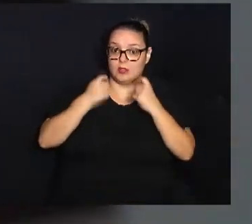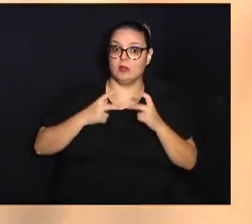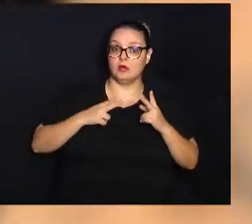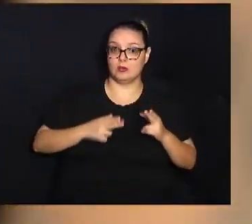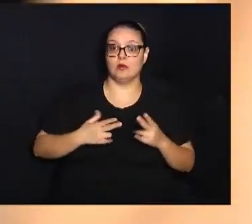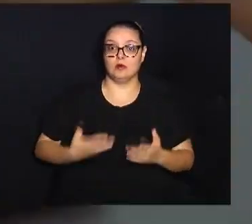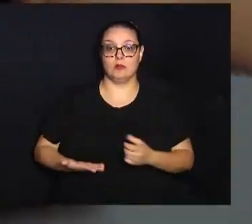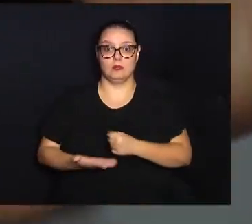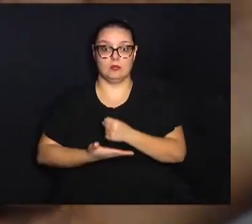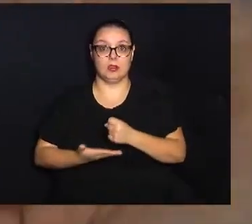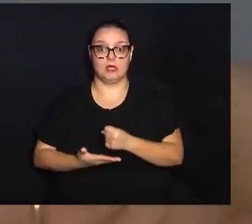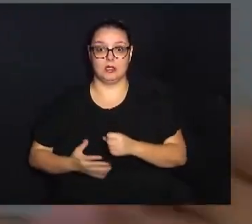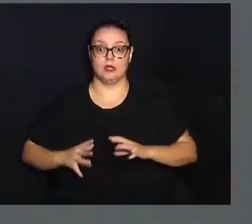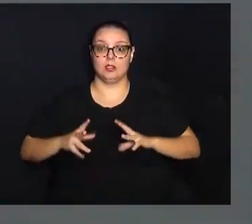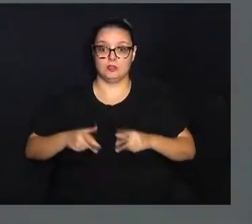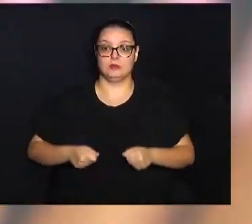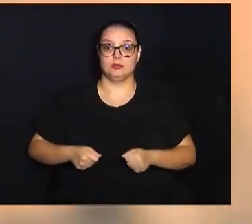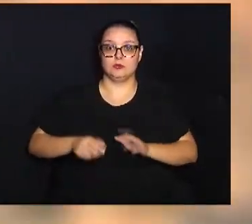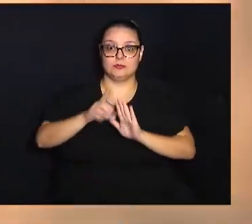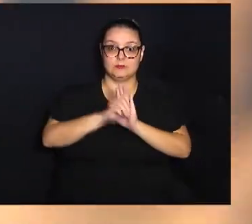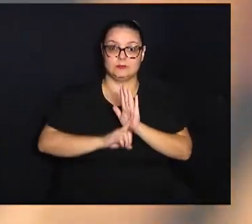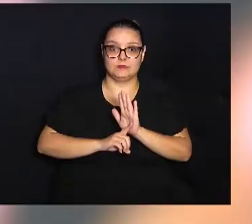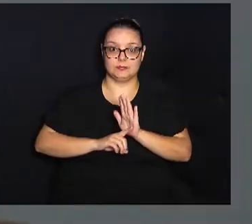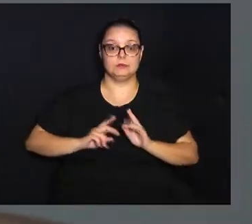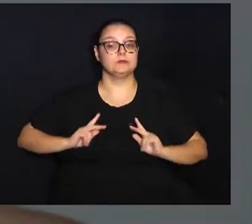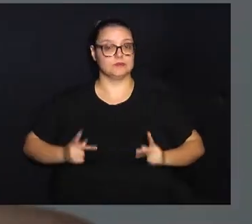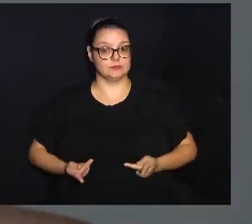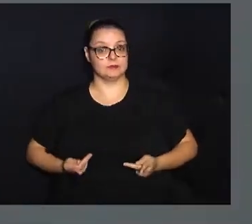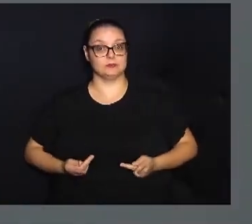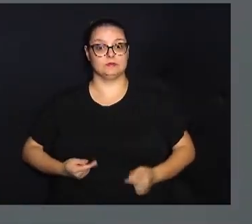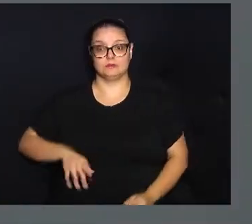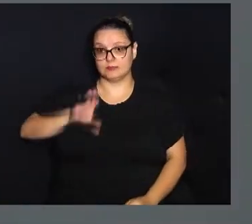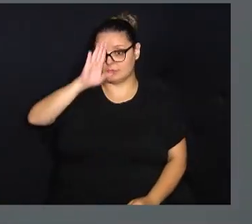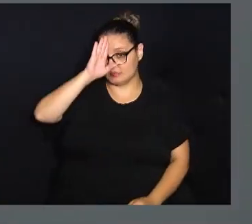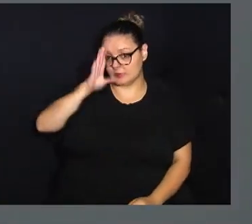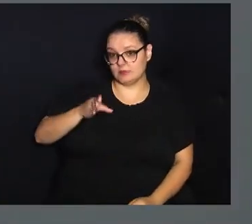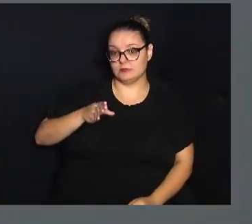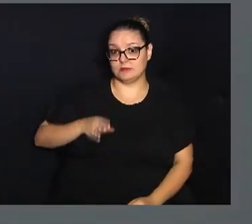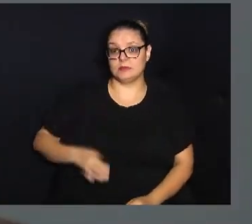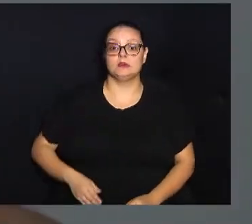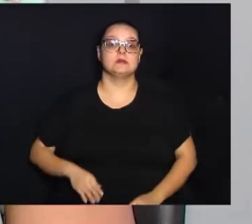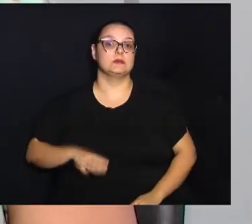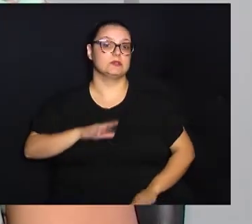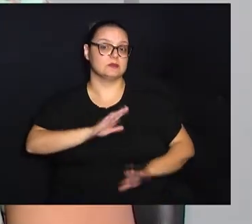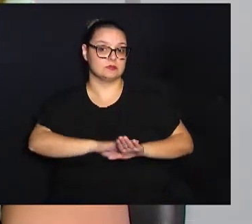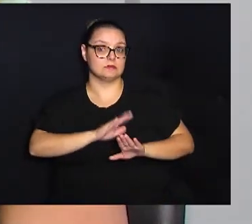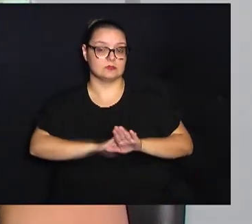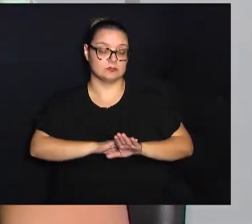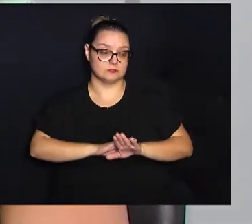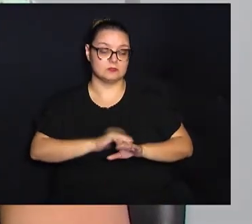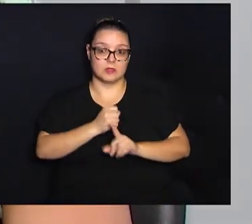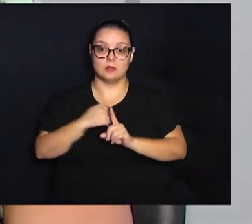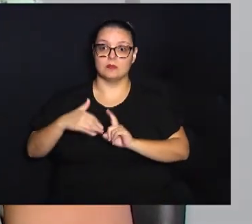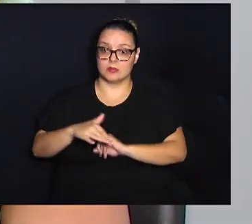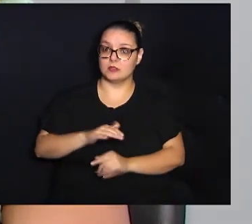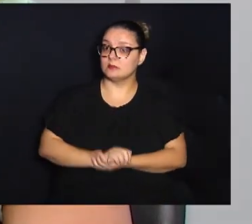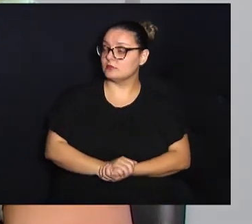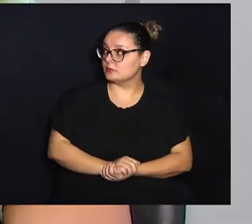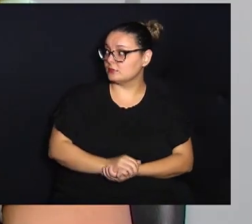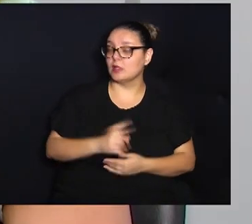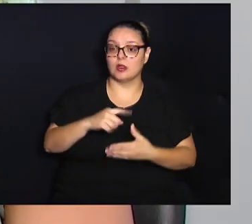plena garantia de seus direitos humanos, principalmente nos seus deveres sociais. Nessas eleições municipais